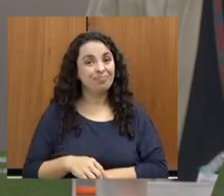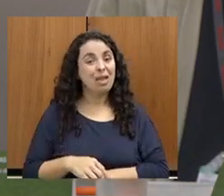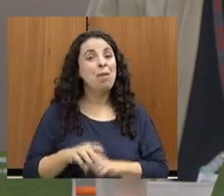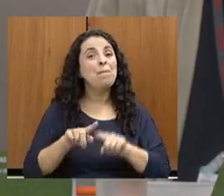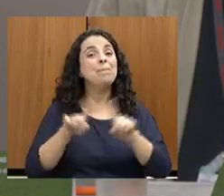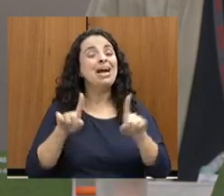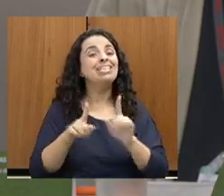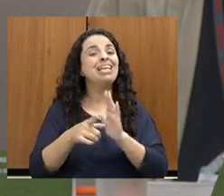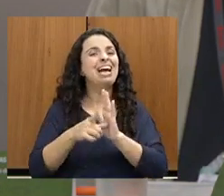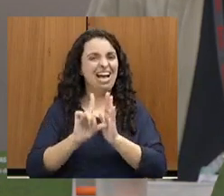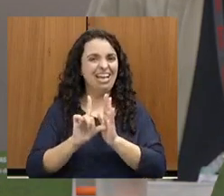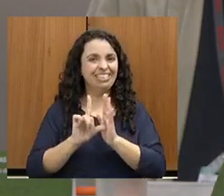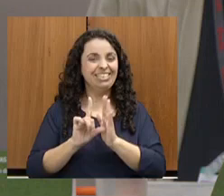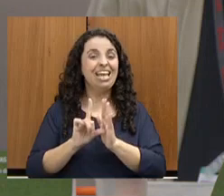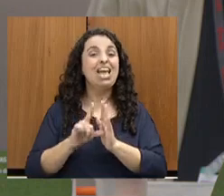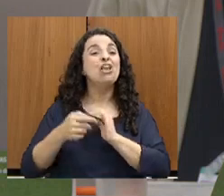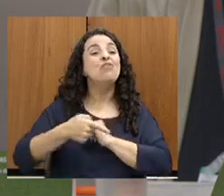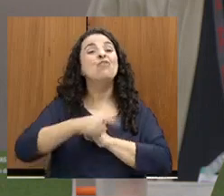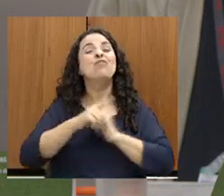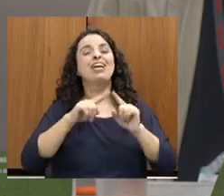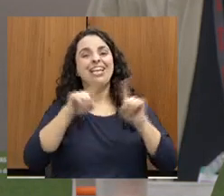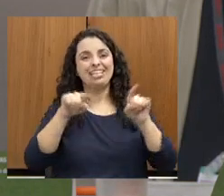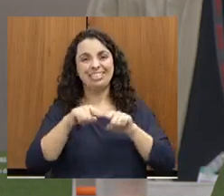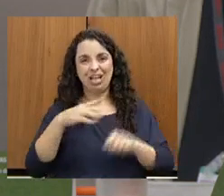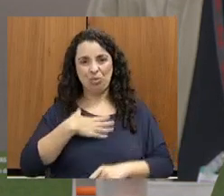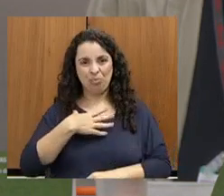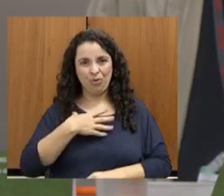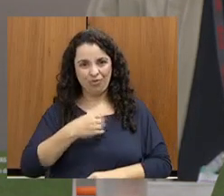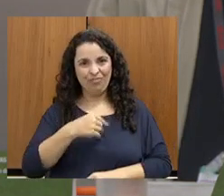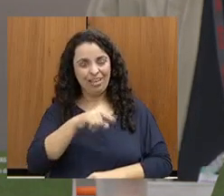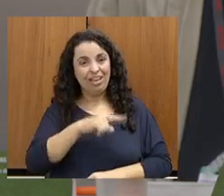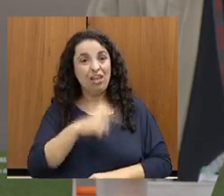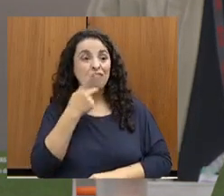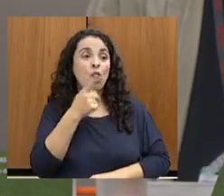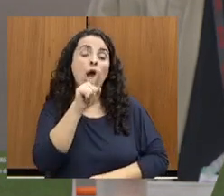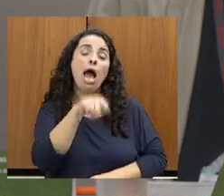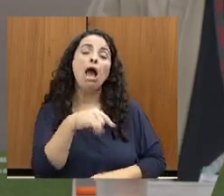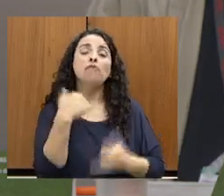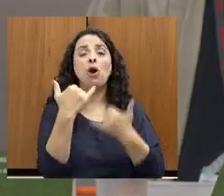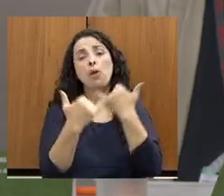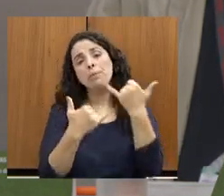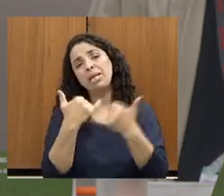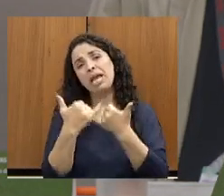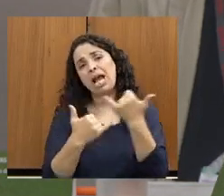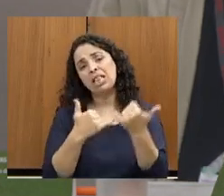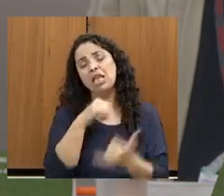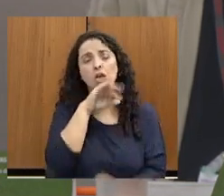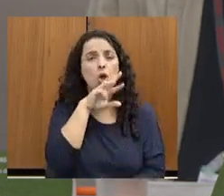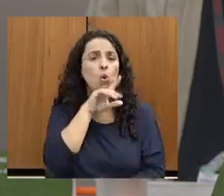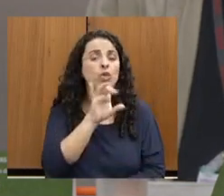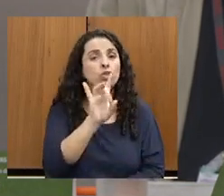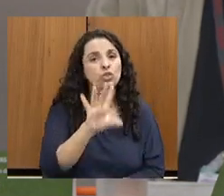chamando o caso de brincadeira de mau gosto. Graças a Deus, ele foi afastado.